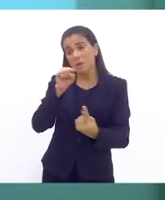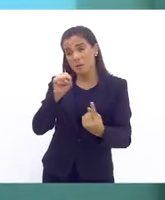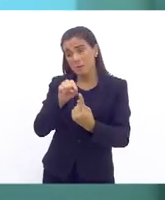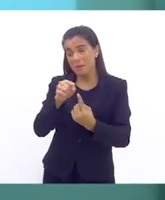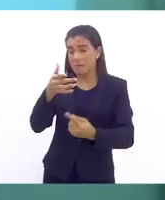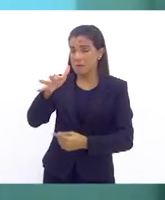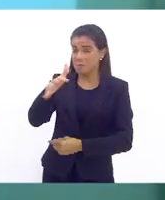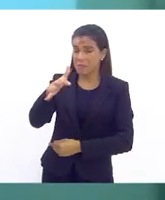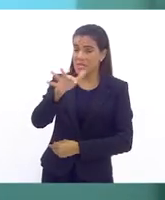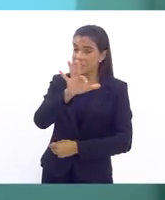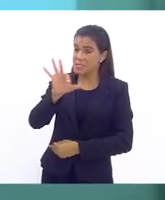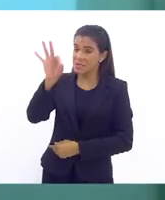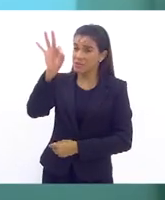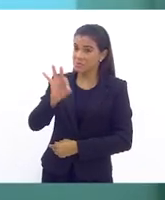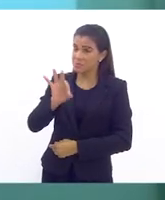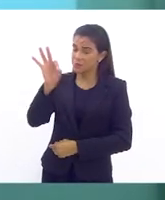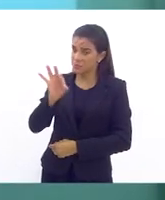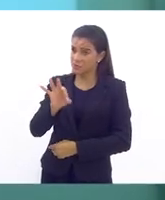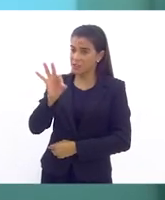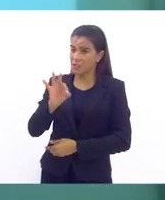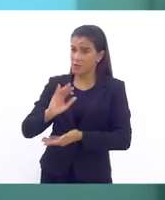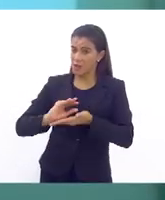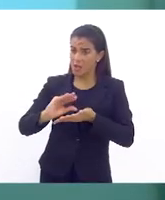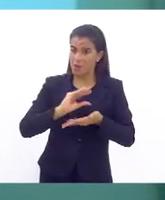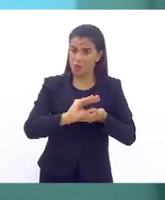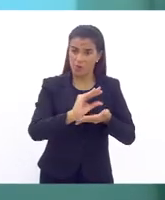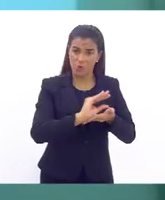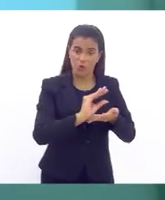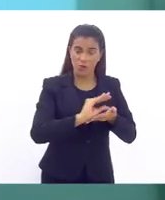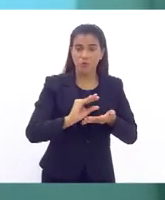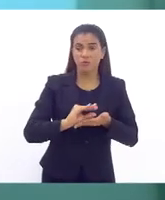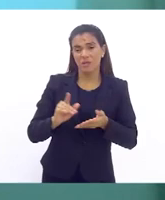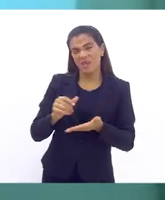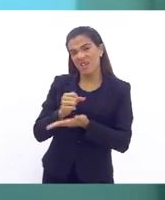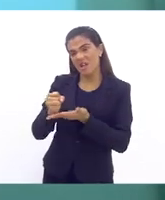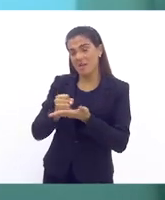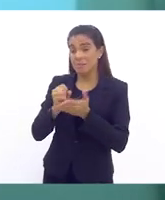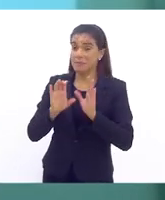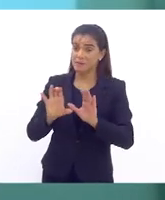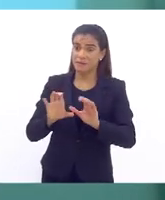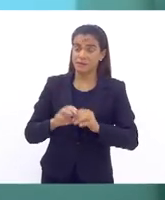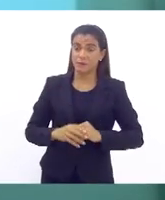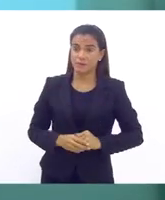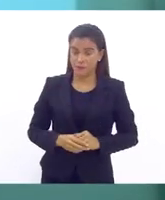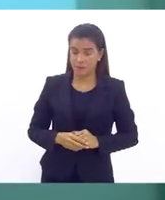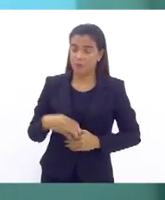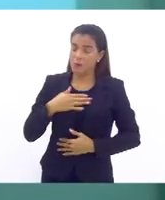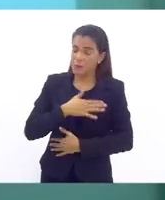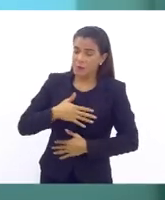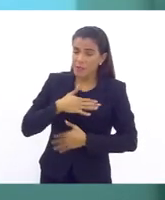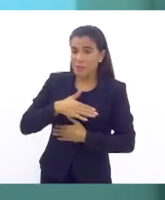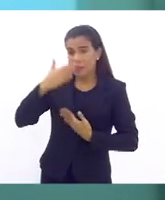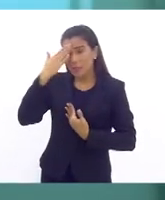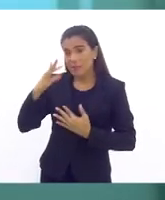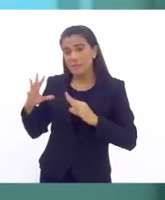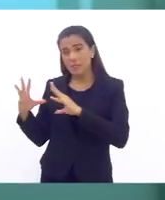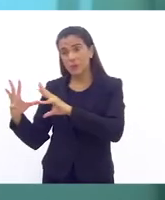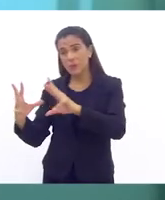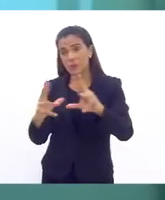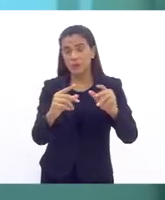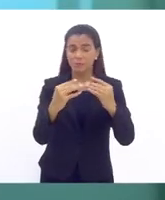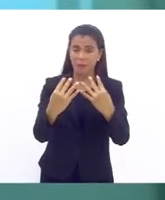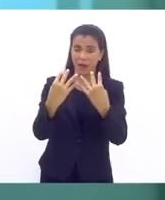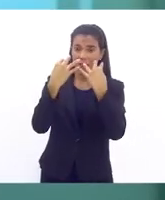chegar perto dos 100% de recurso previsto e é basicamente isso gostaria de agradecer a todos pela